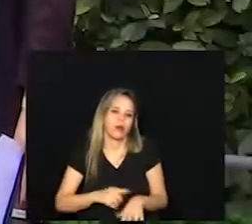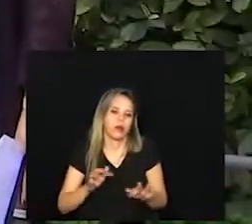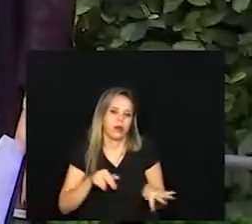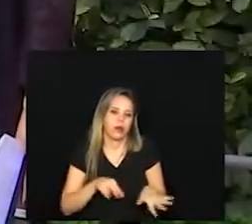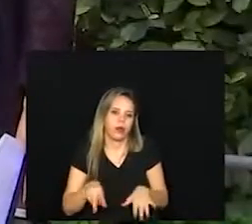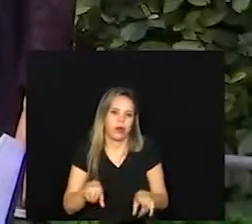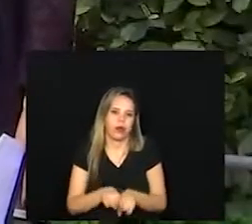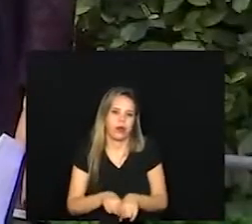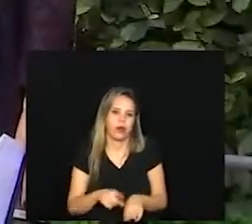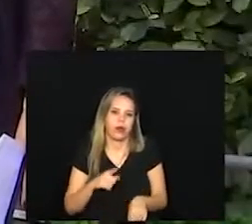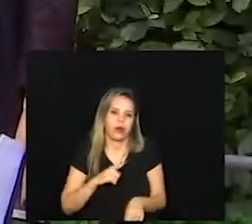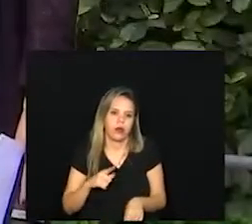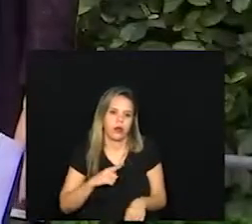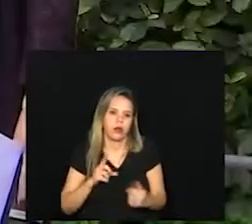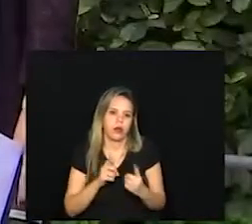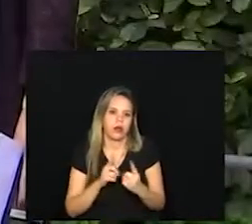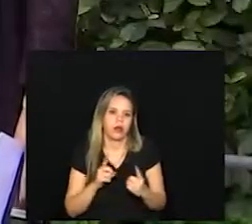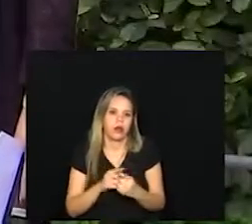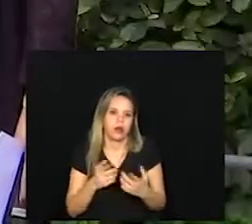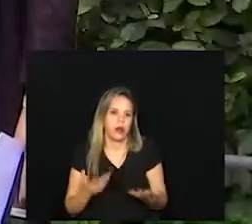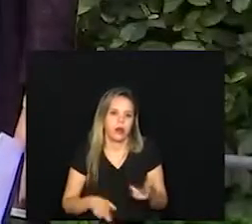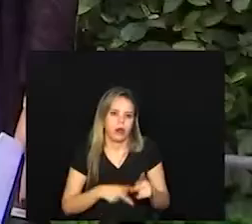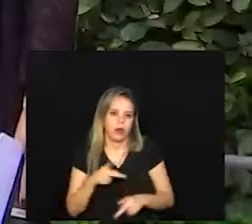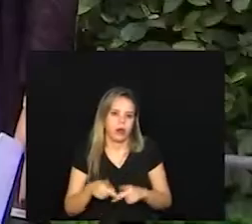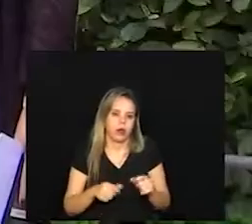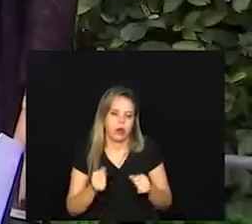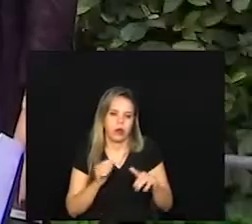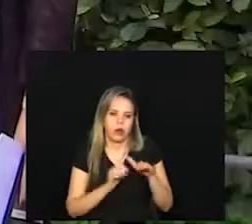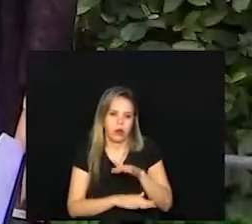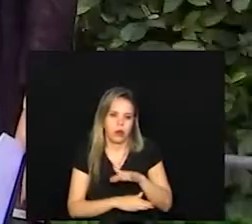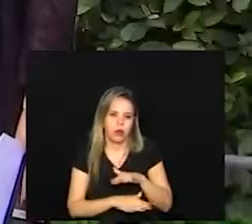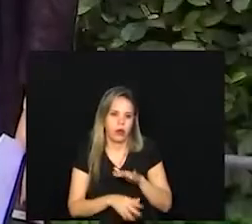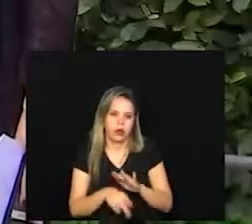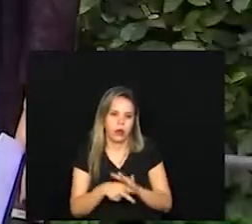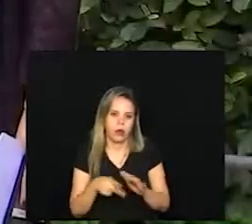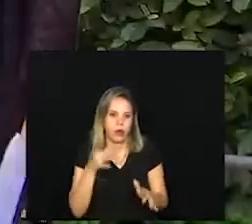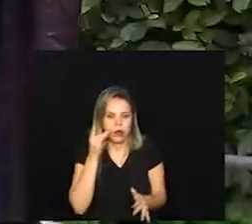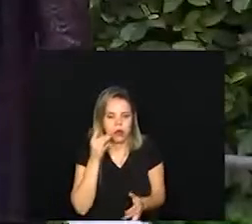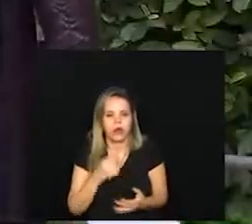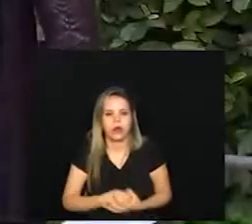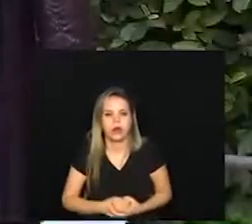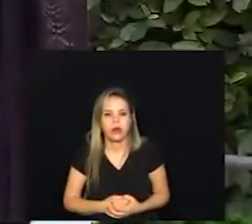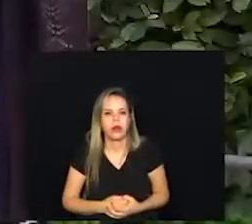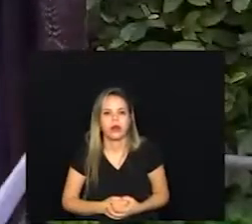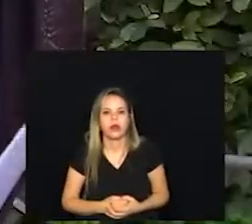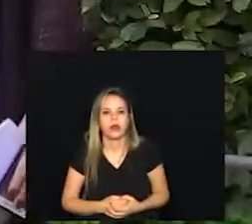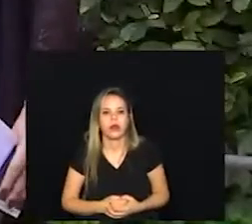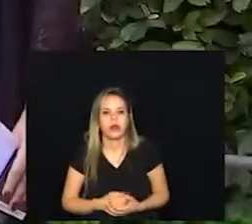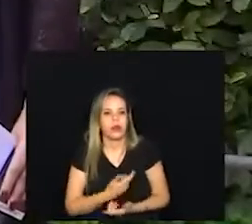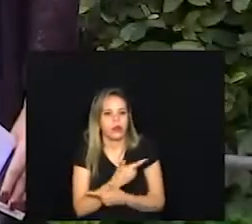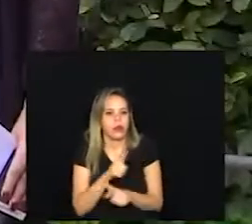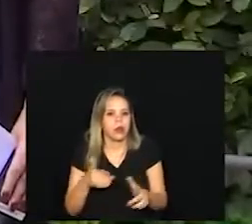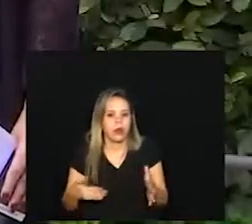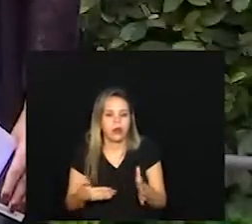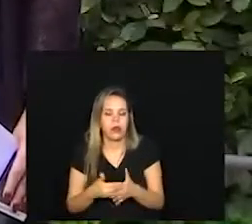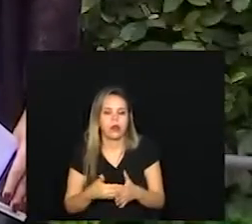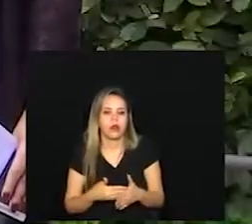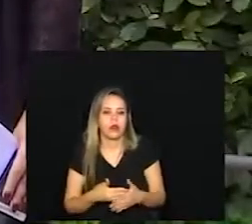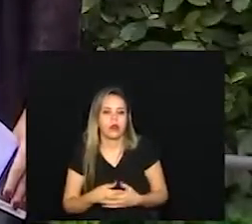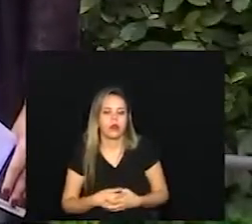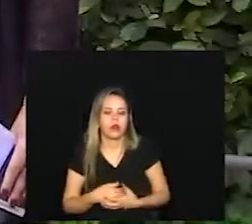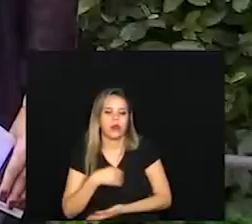semana também teremos atendimento. As pessoas podem guardar seus pertences pessoais e aí não há restrição, exceto